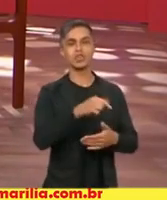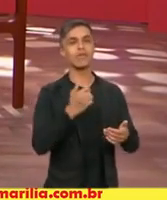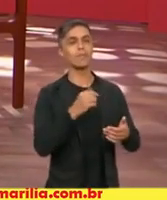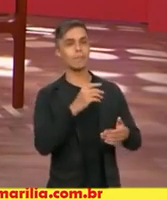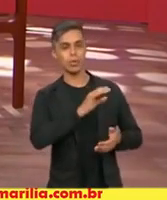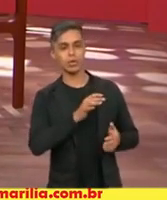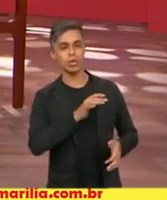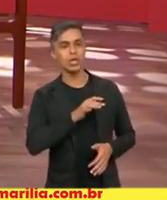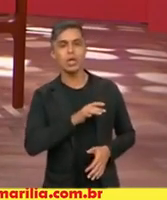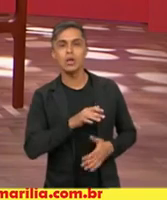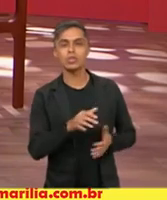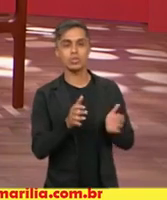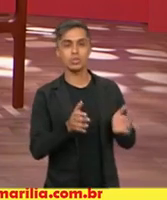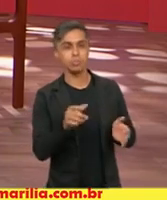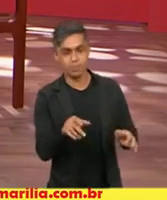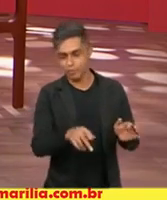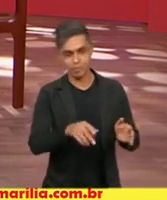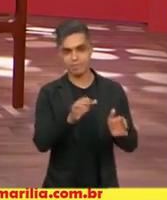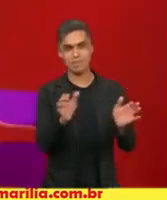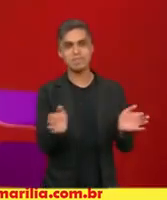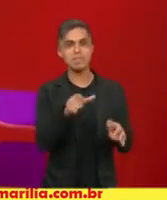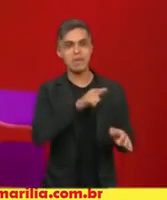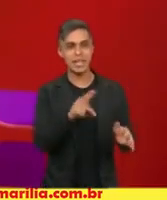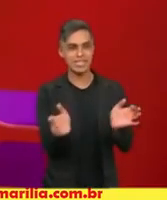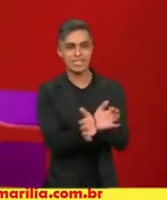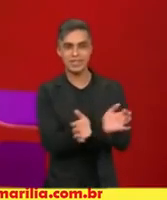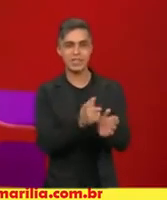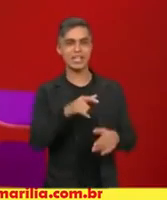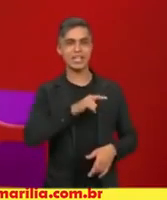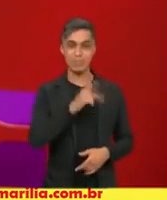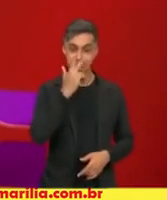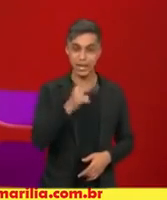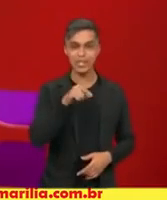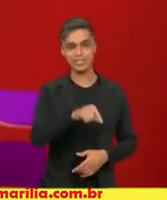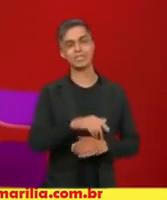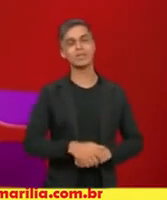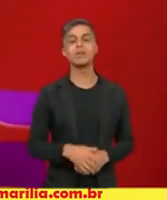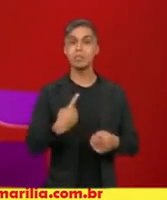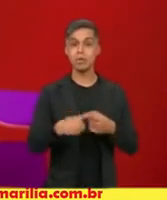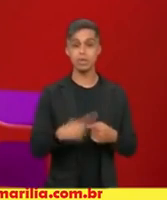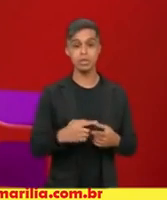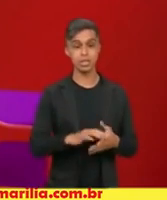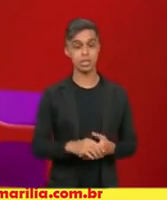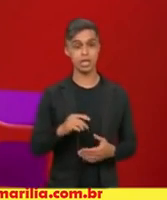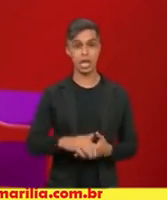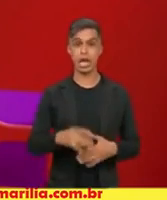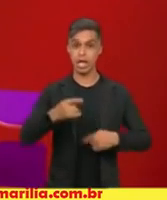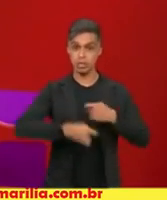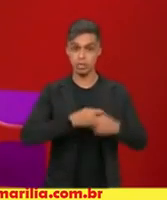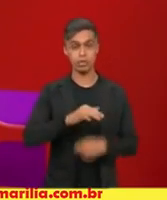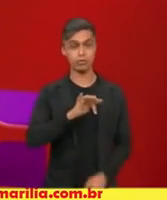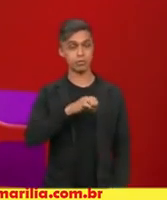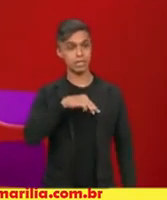tenha começado aí para valer. Mas me chamou a atenção isso. Esse ponto é nodal que você levanta, Demório, porque ao passo que a economia fluminense está se financiarizando,